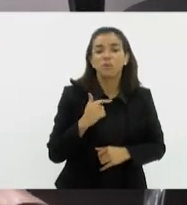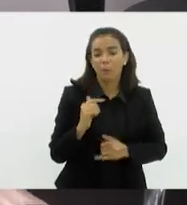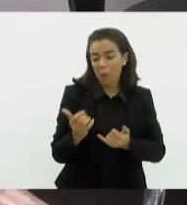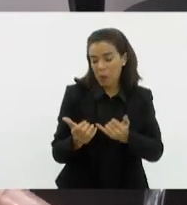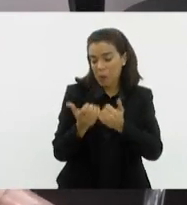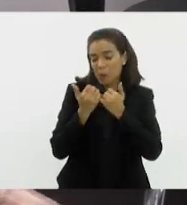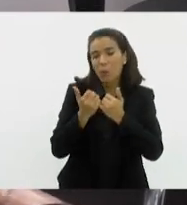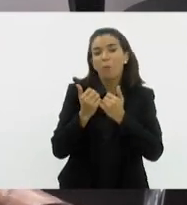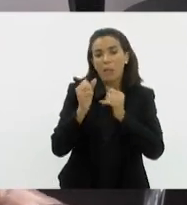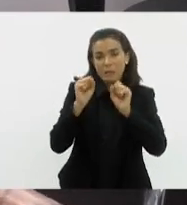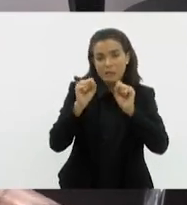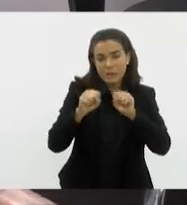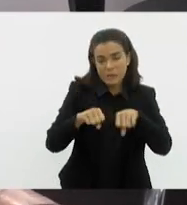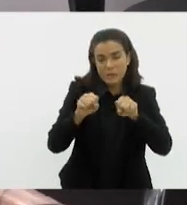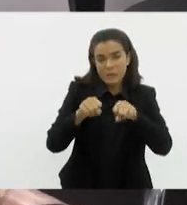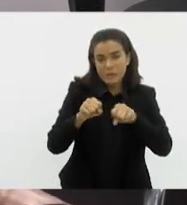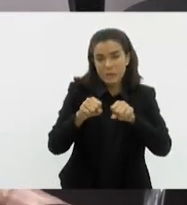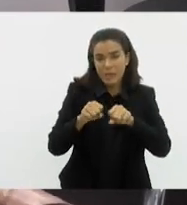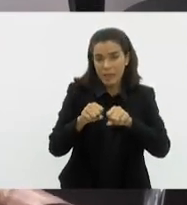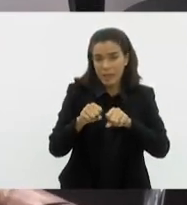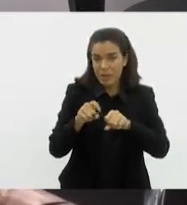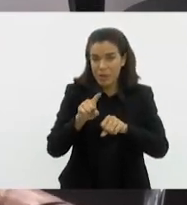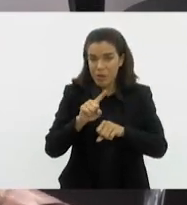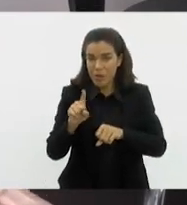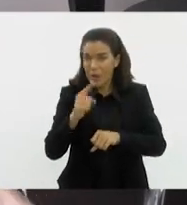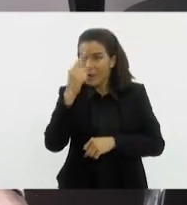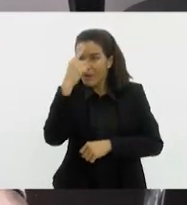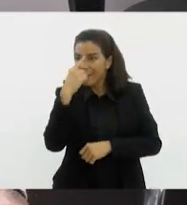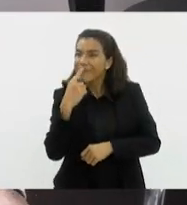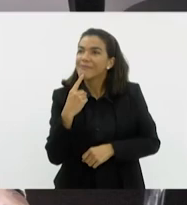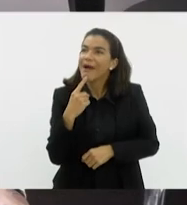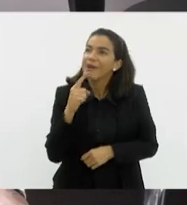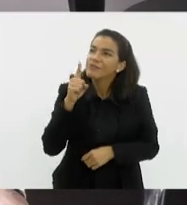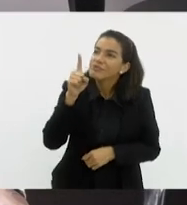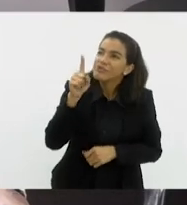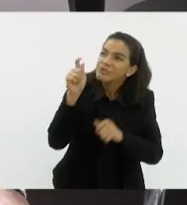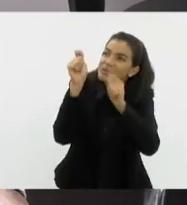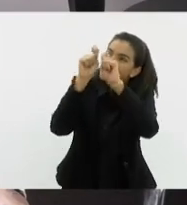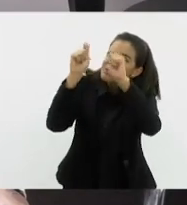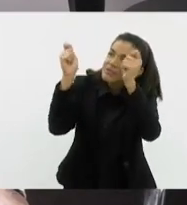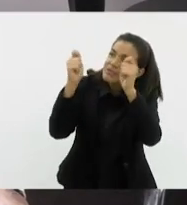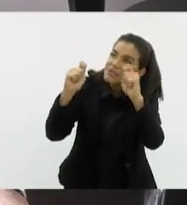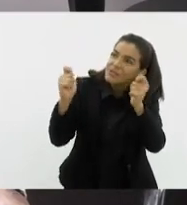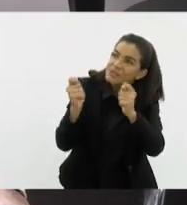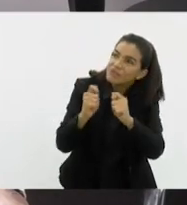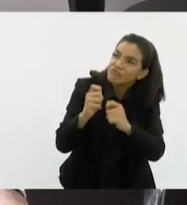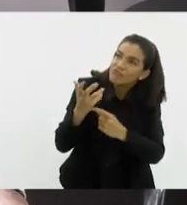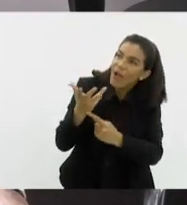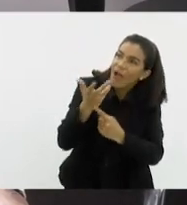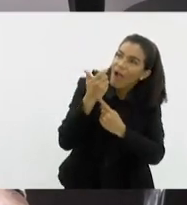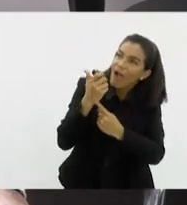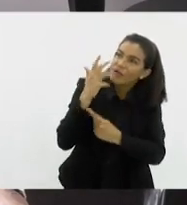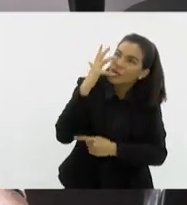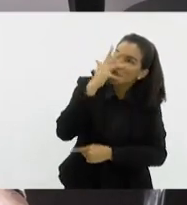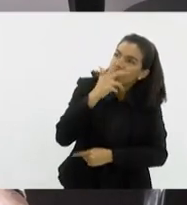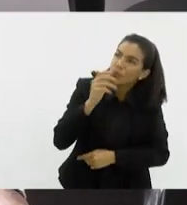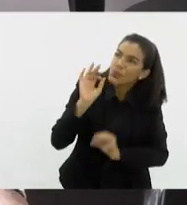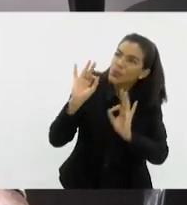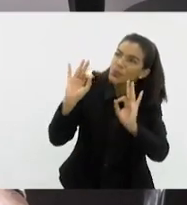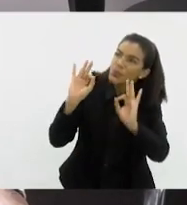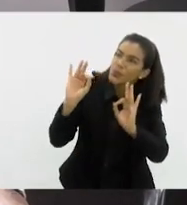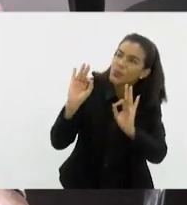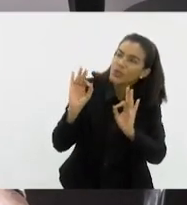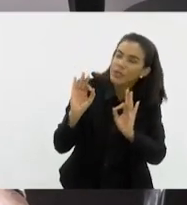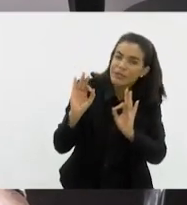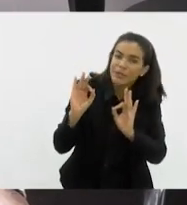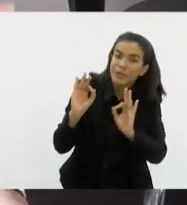tombando nem sempre pela figura, porque a estátua plasticamente é muito boa, de certa forma.